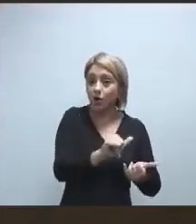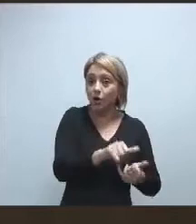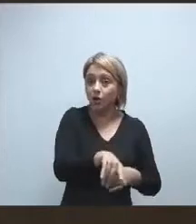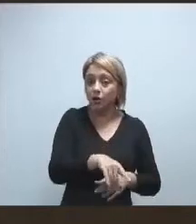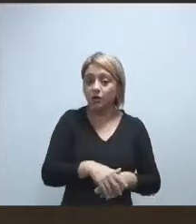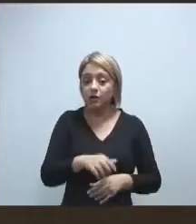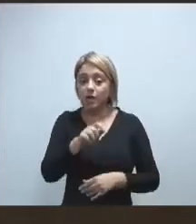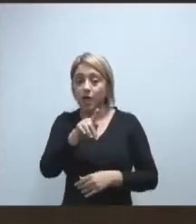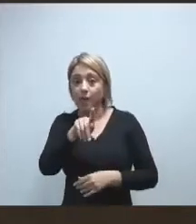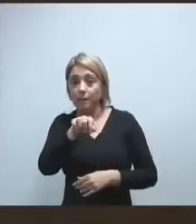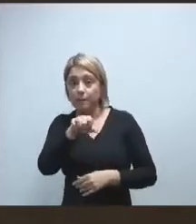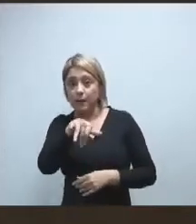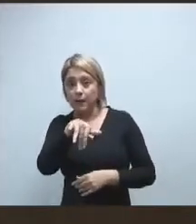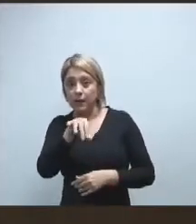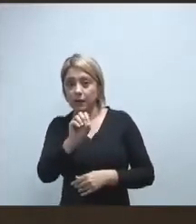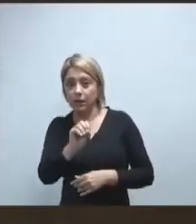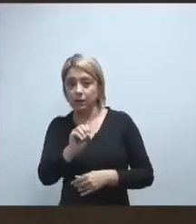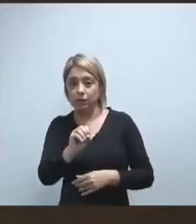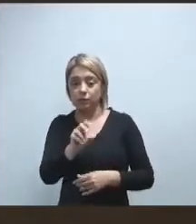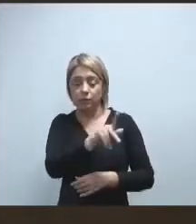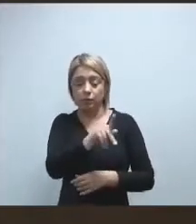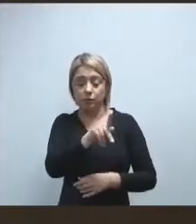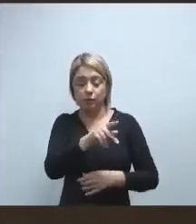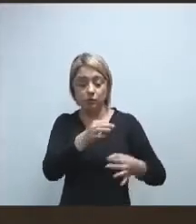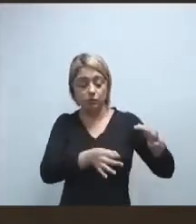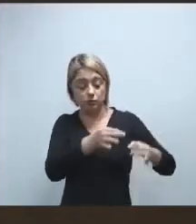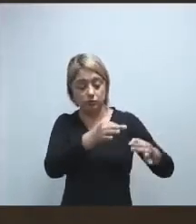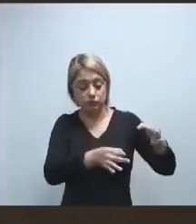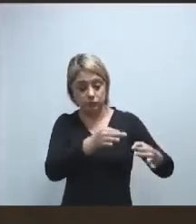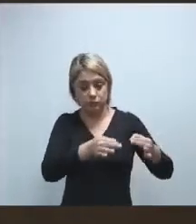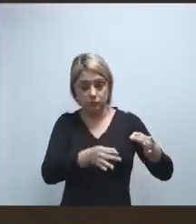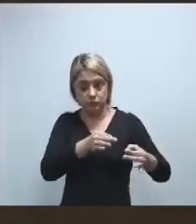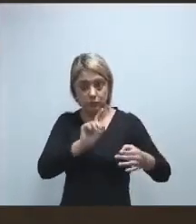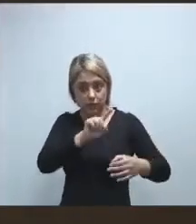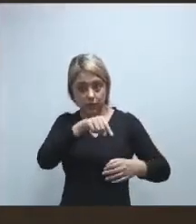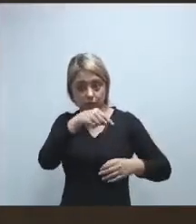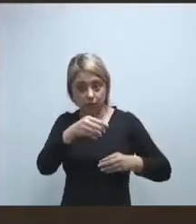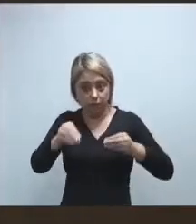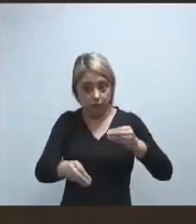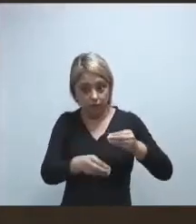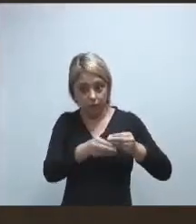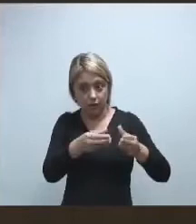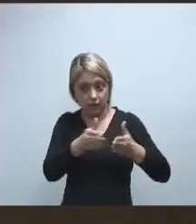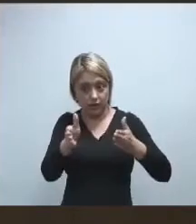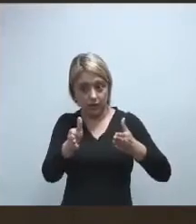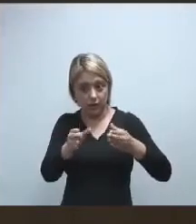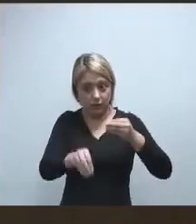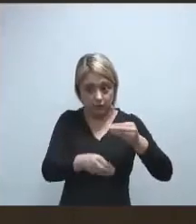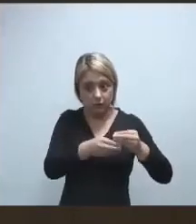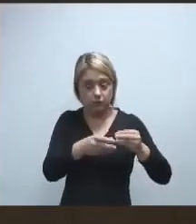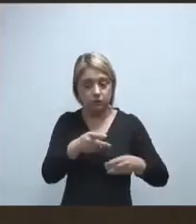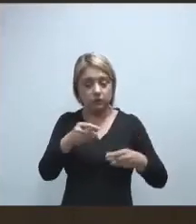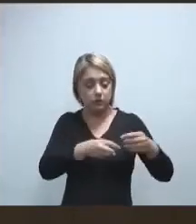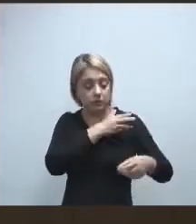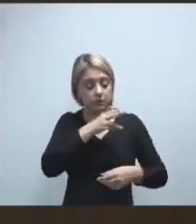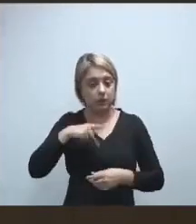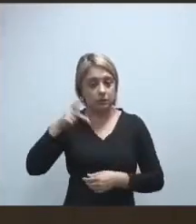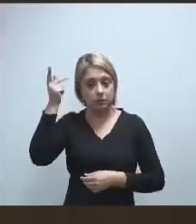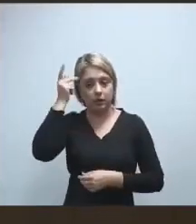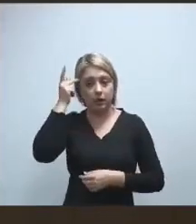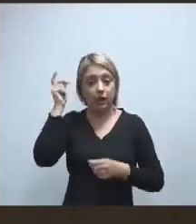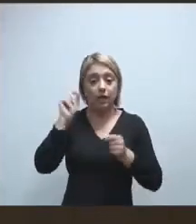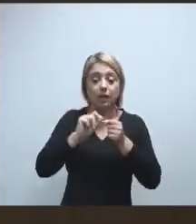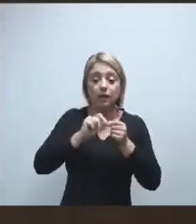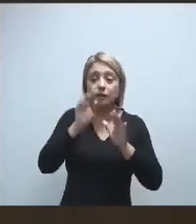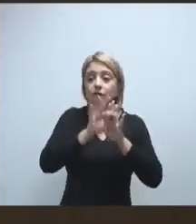o plínio de arruda sampaio é promotor de justiça cassado depois reintegrado ao ministério público de são paulo que